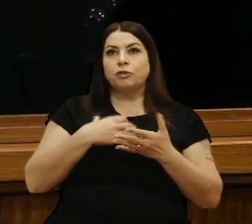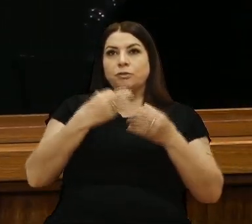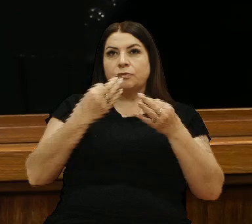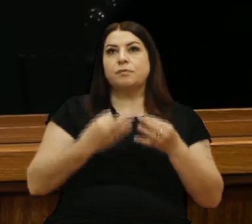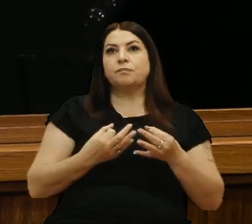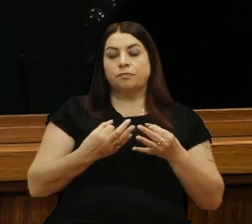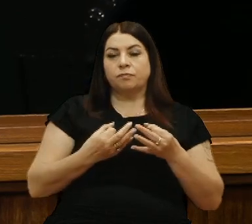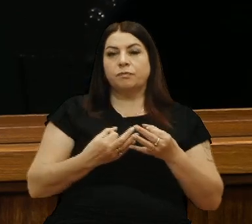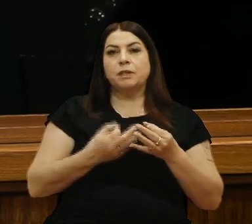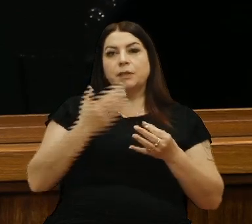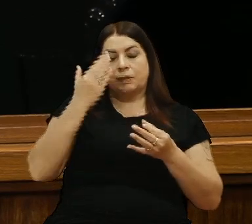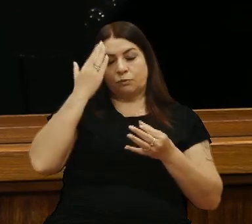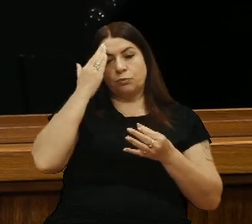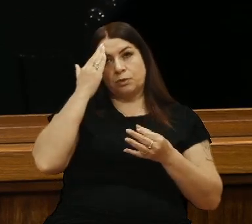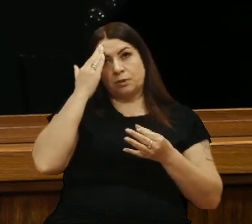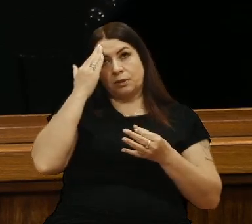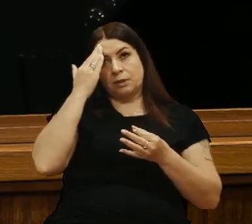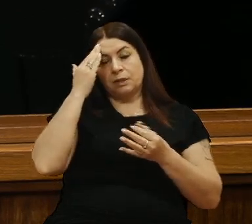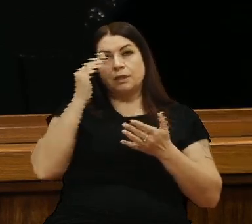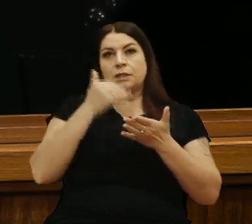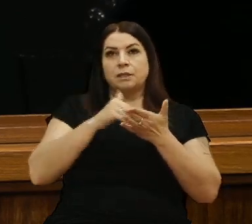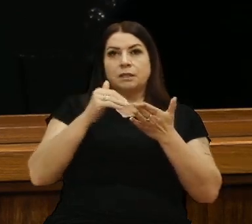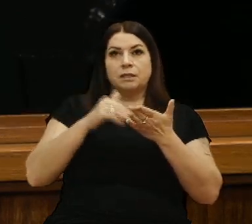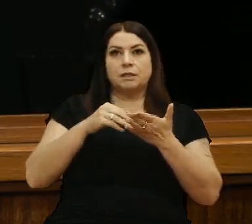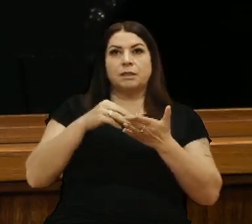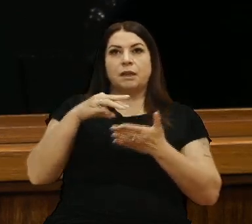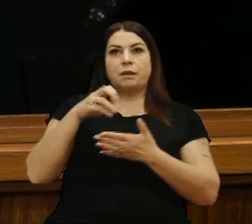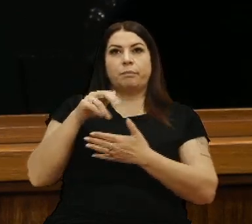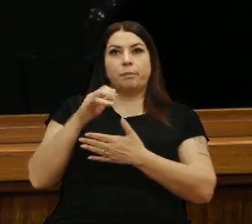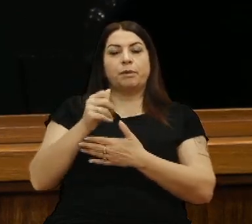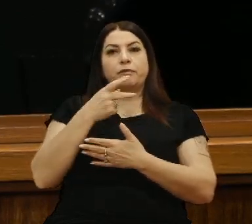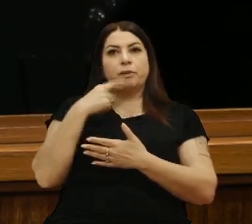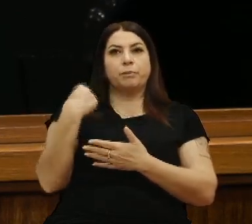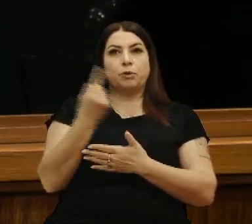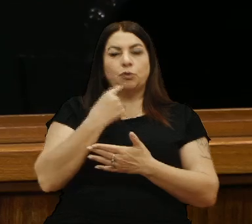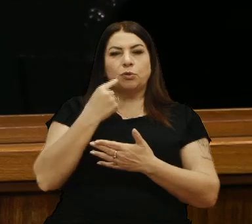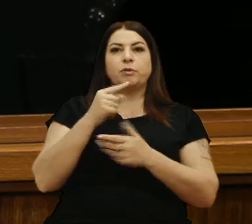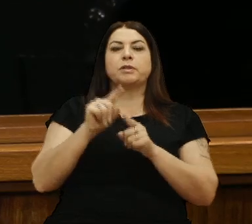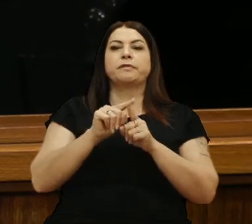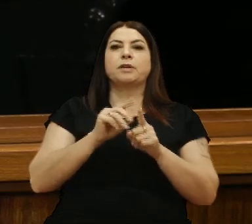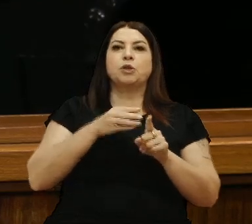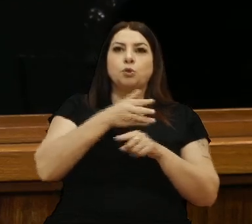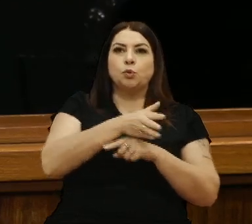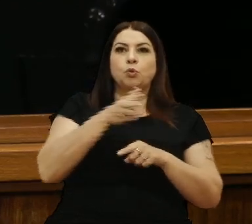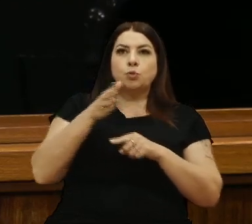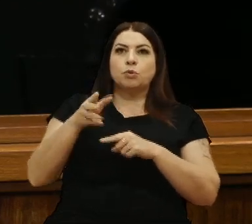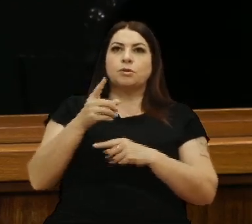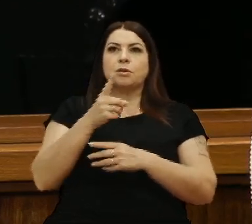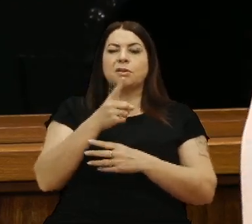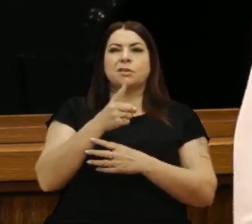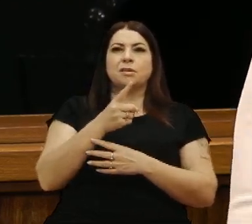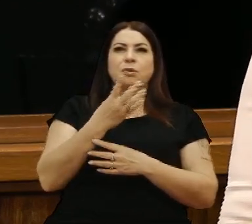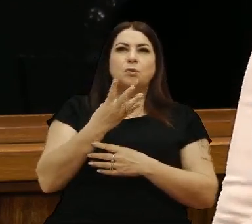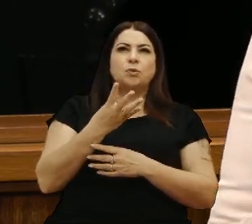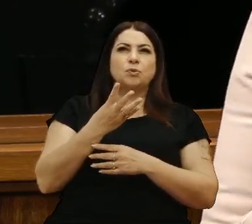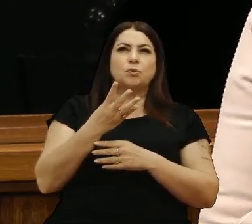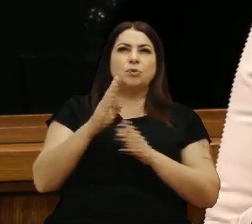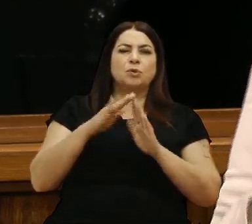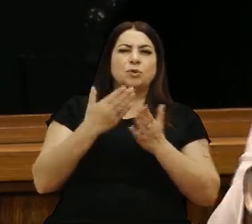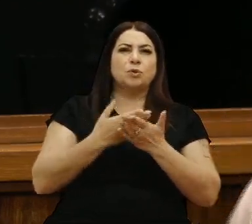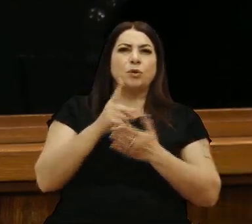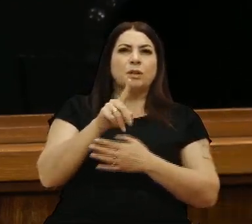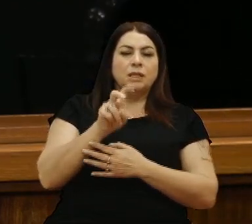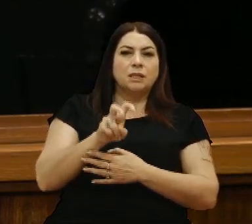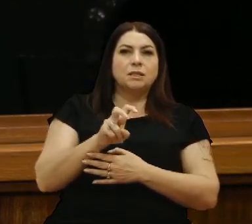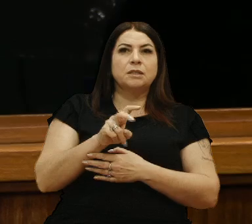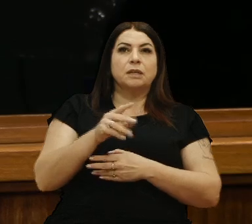adequada. Eu sei que a secretária Mata disse para nós que vai em todas as 14 escolas, 15,